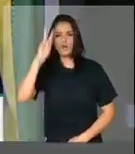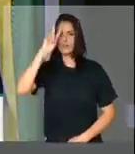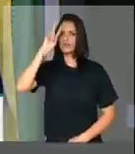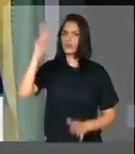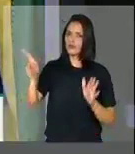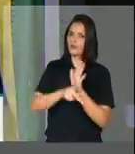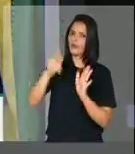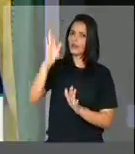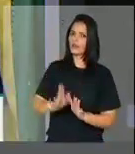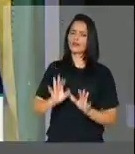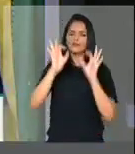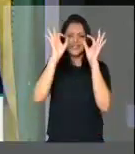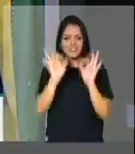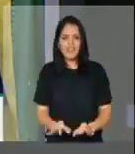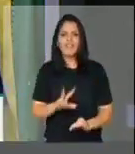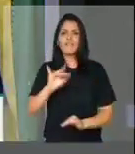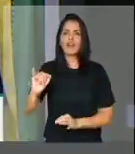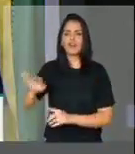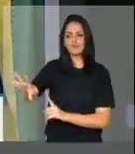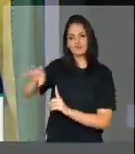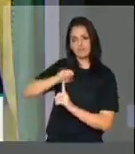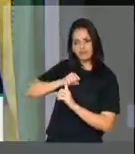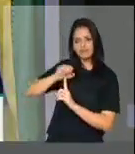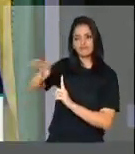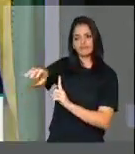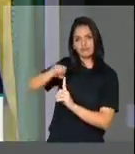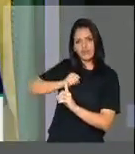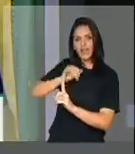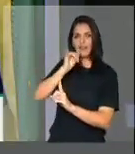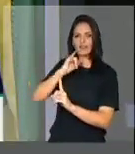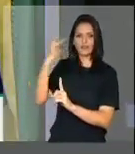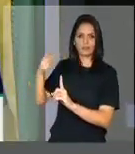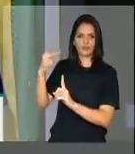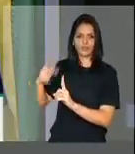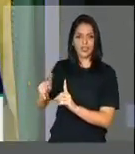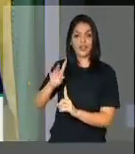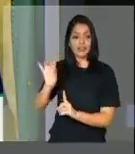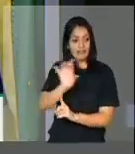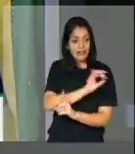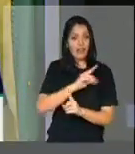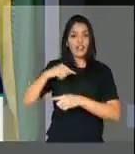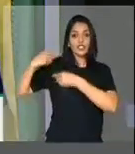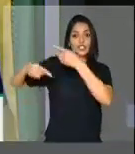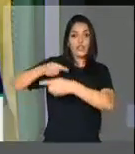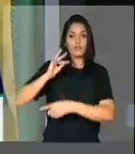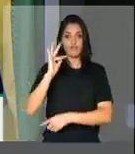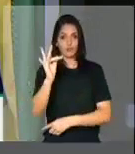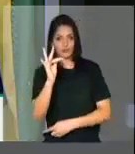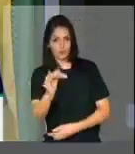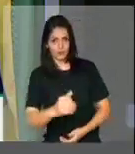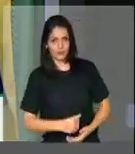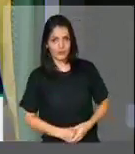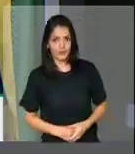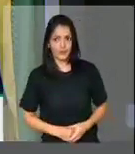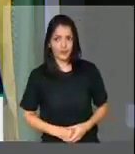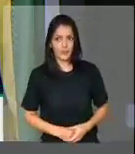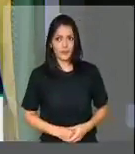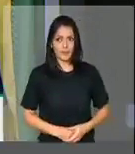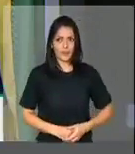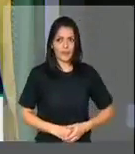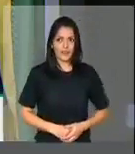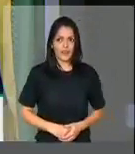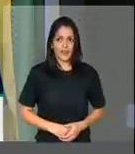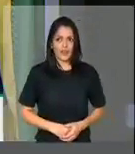dúvida, hão de inspirar cada um de nós e também as gerações que hão de vir. O